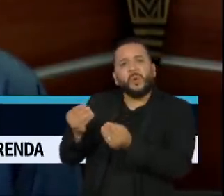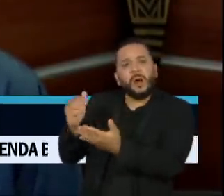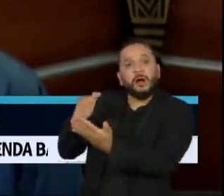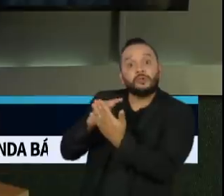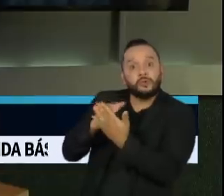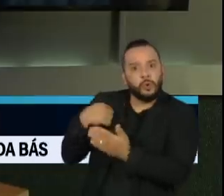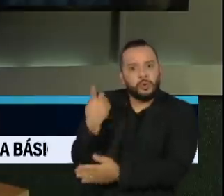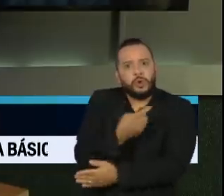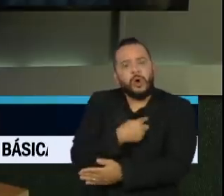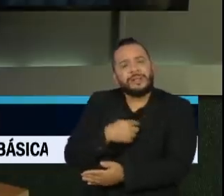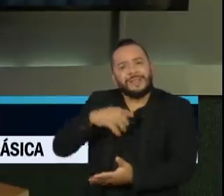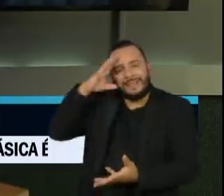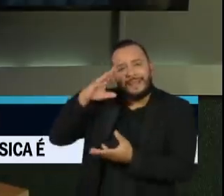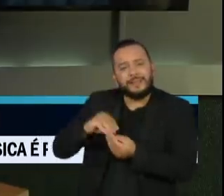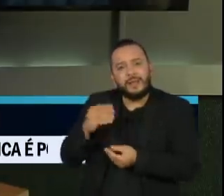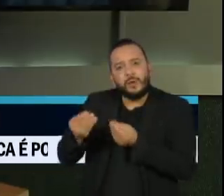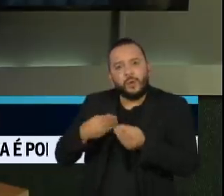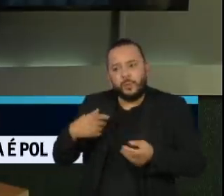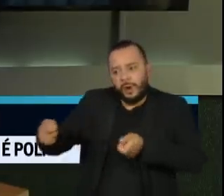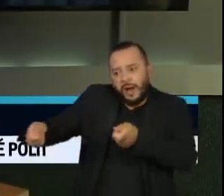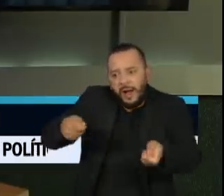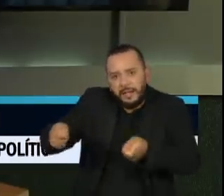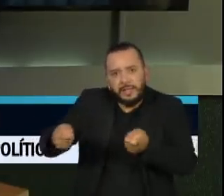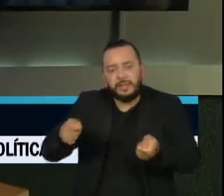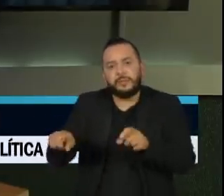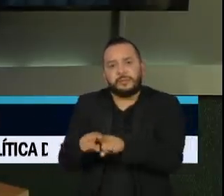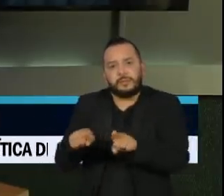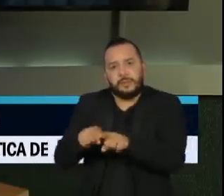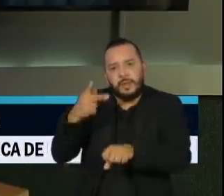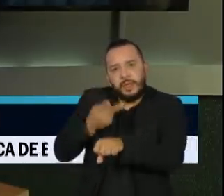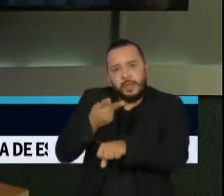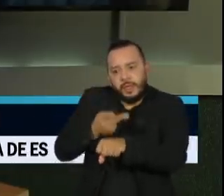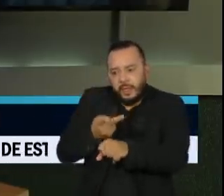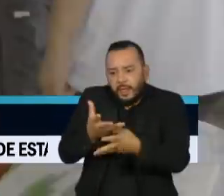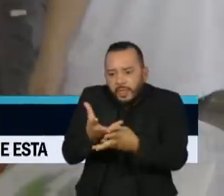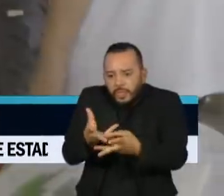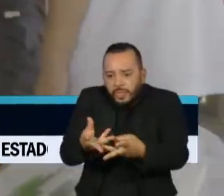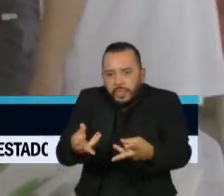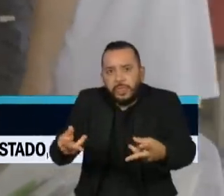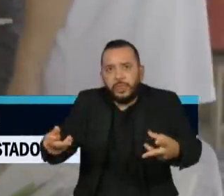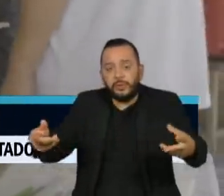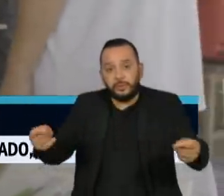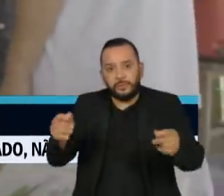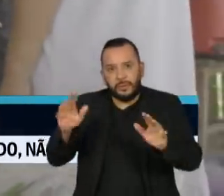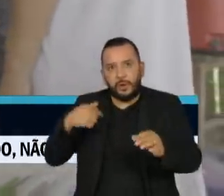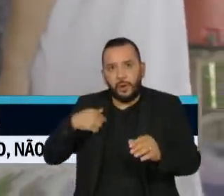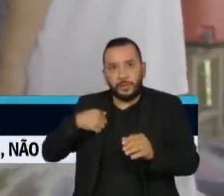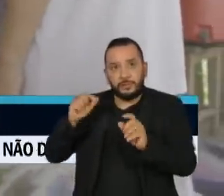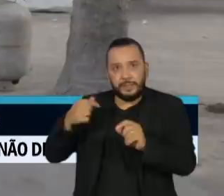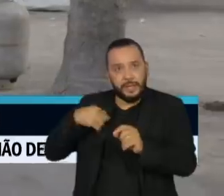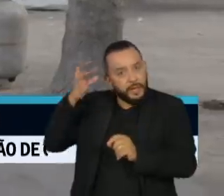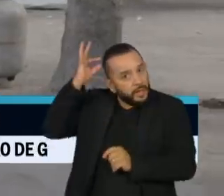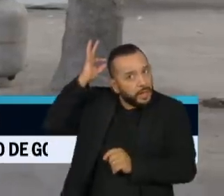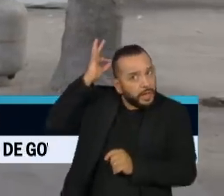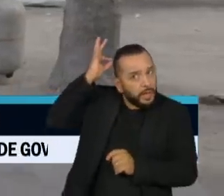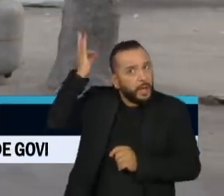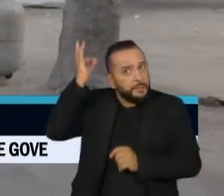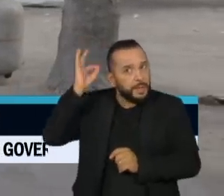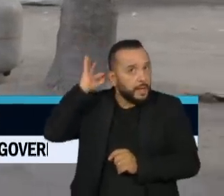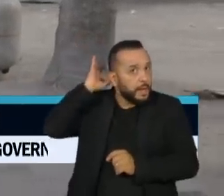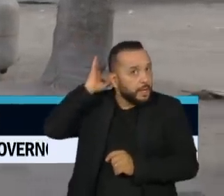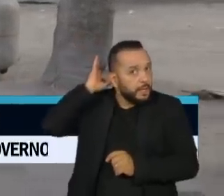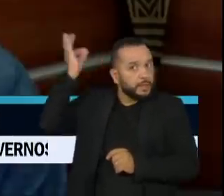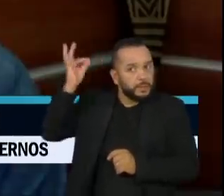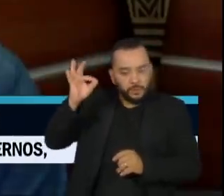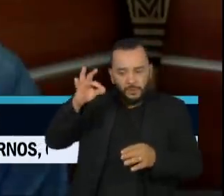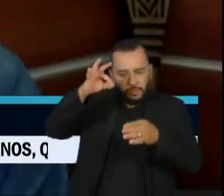pelo garimpo. Essa contaminação por mercúrio ela é avaliada por intermédio de amostras de cabelo dos participantes, então a contaminação do corpo